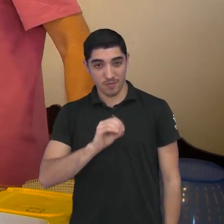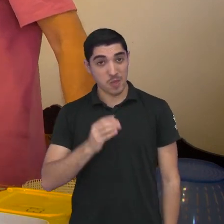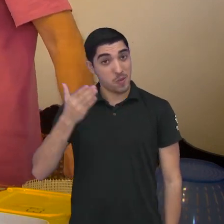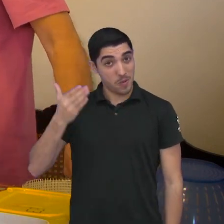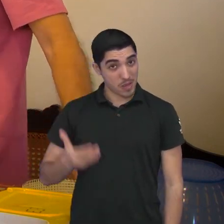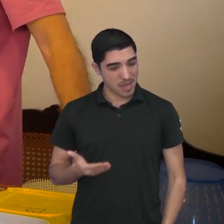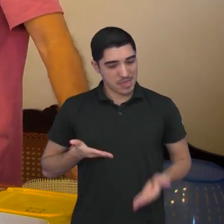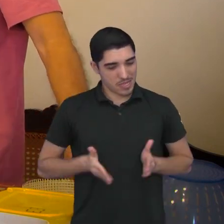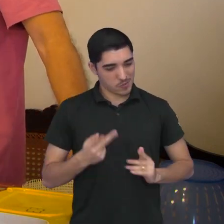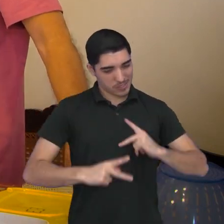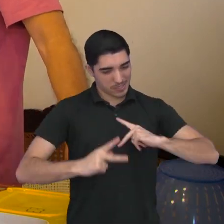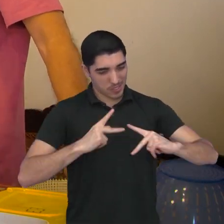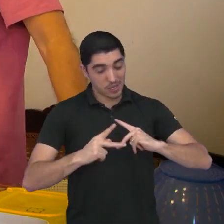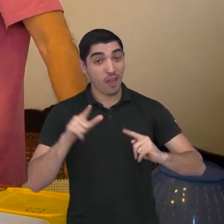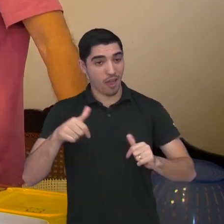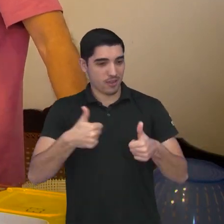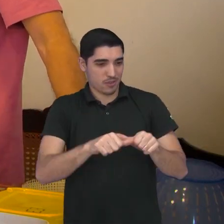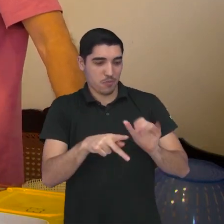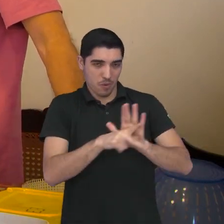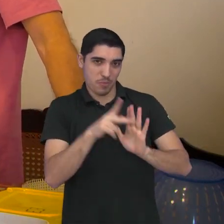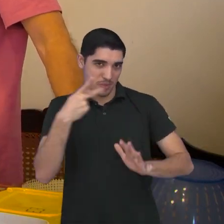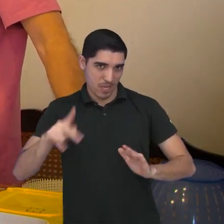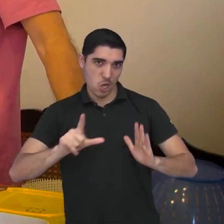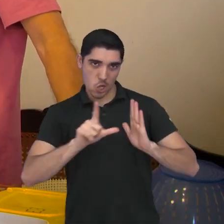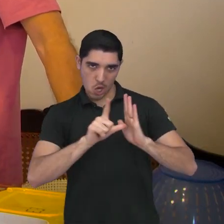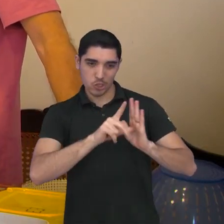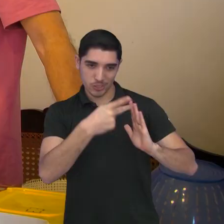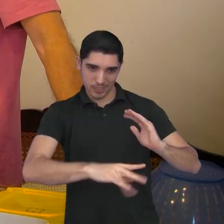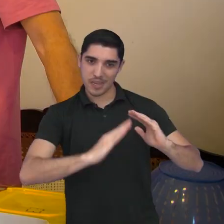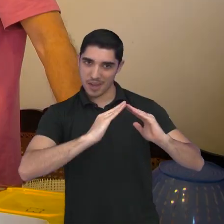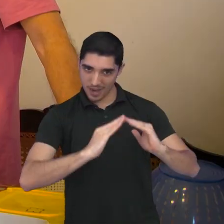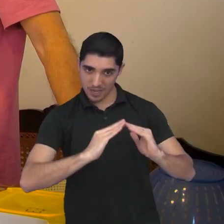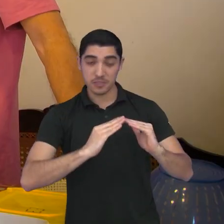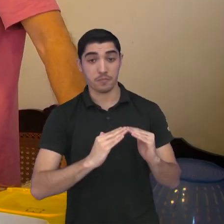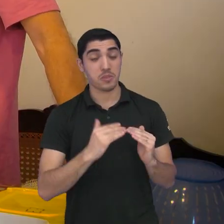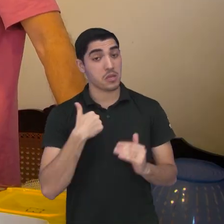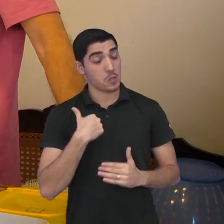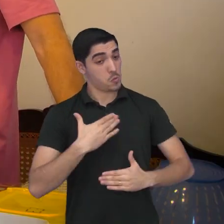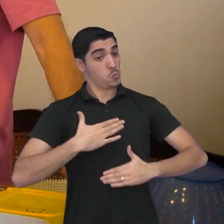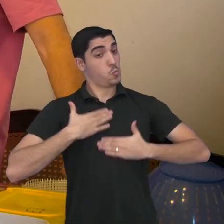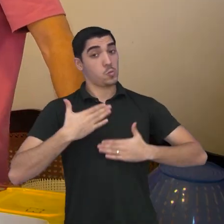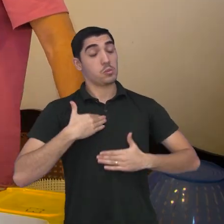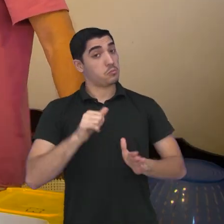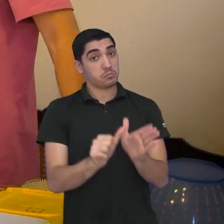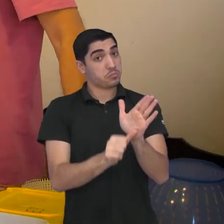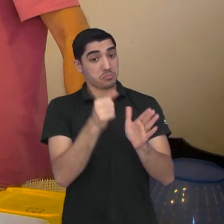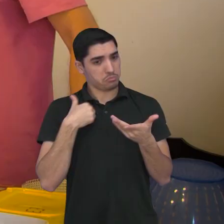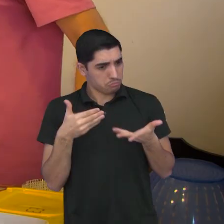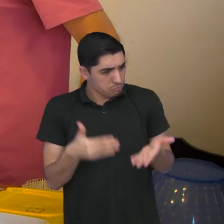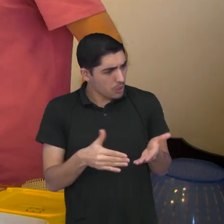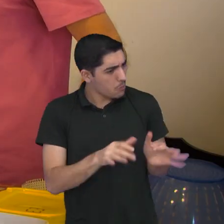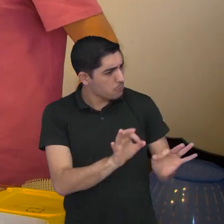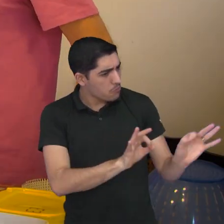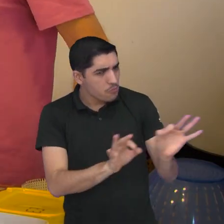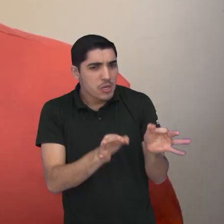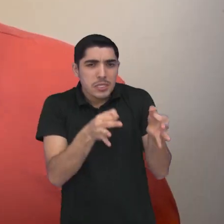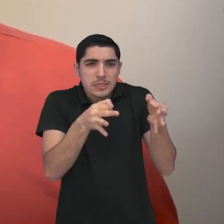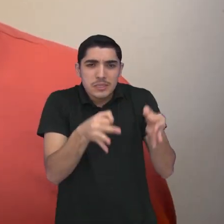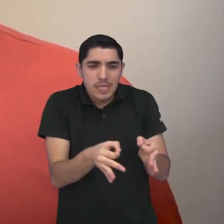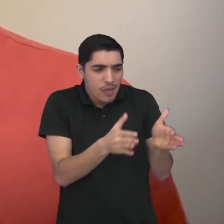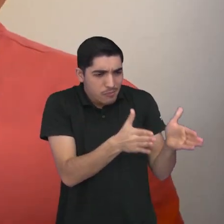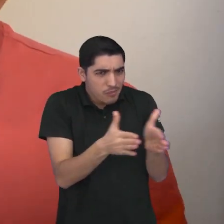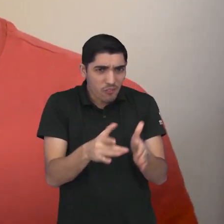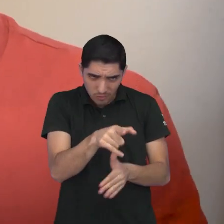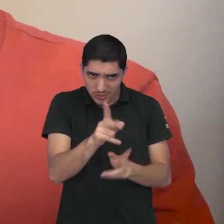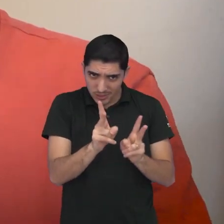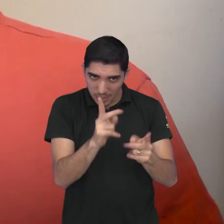ateliê do Evaldo. Eu estou surpresa, porque eu nunca entrei no ateliê tão bem arrumadinho. Vai me dizer que você trabalha assim? Não, arrumei